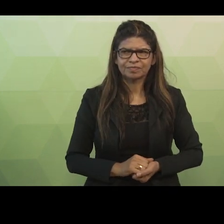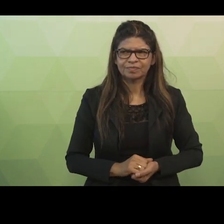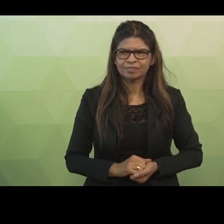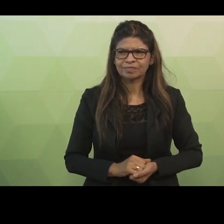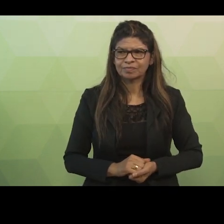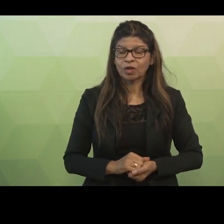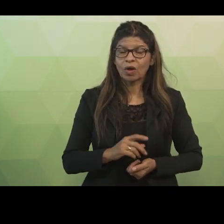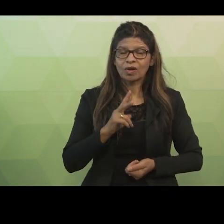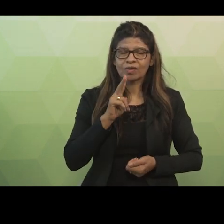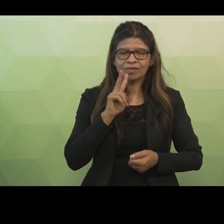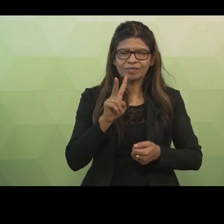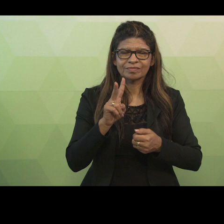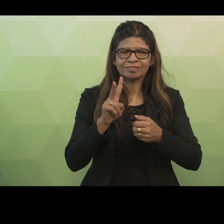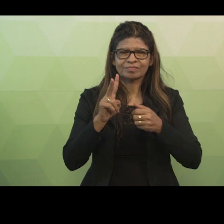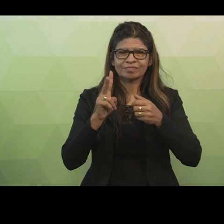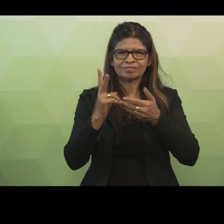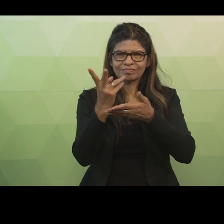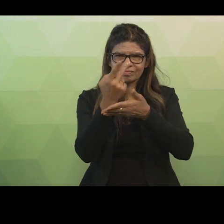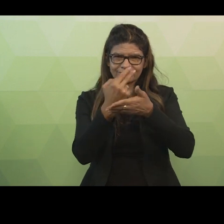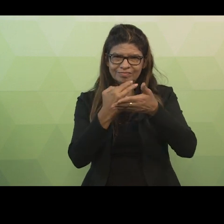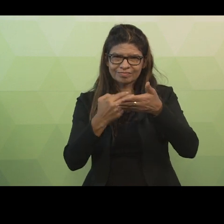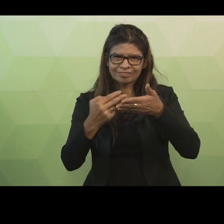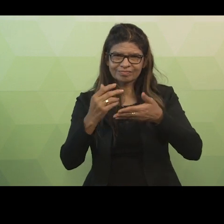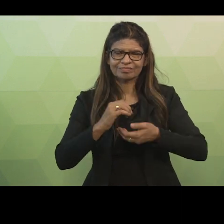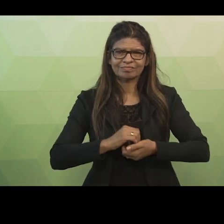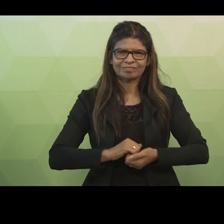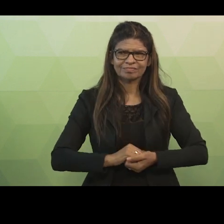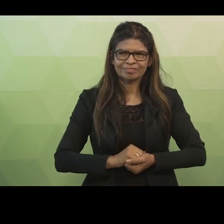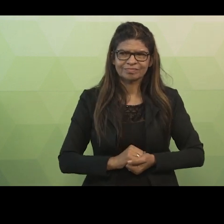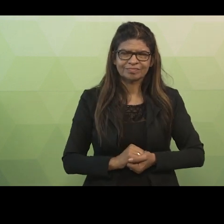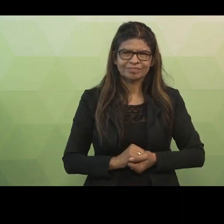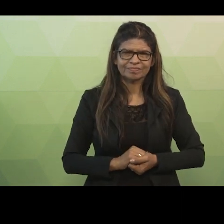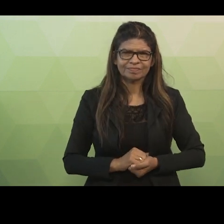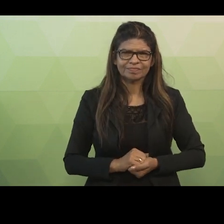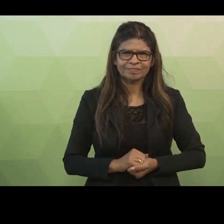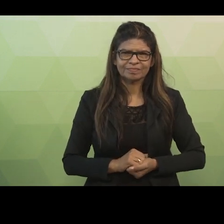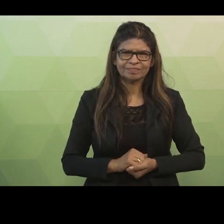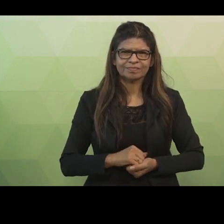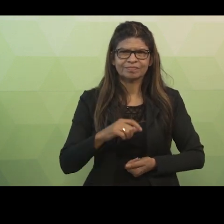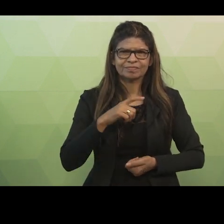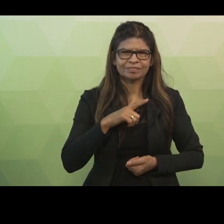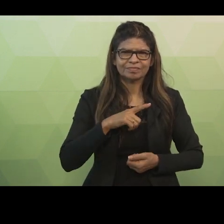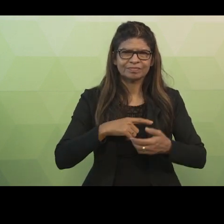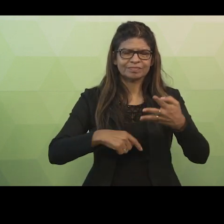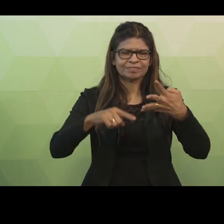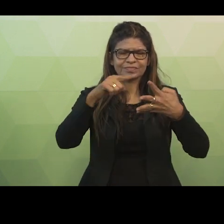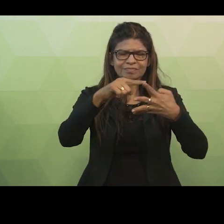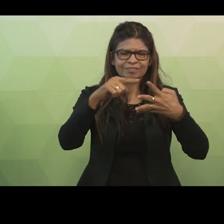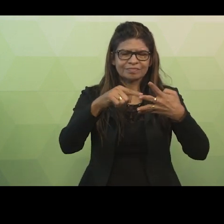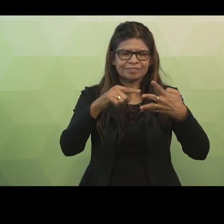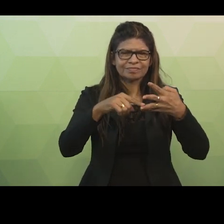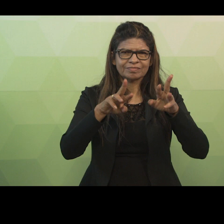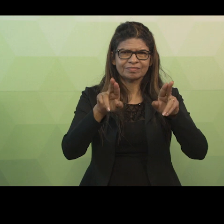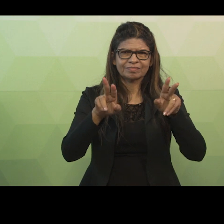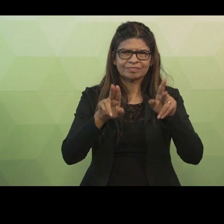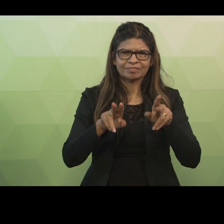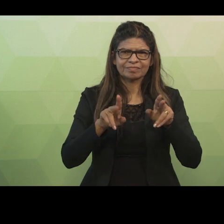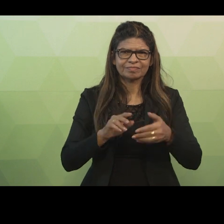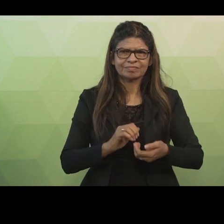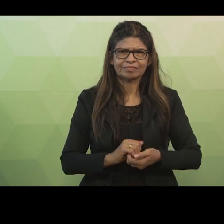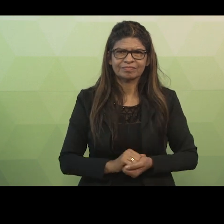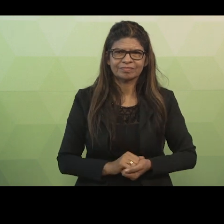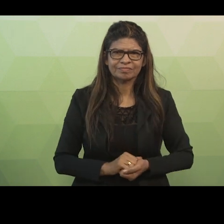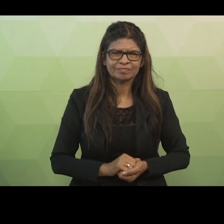Nesta figura, temos a representação gráfica desses diferentes tipos de mensagens. A linha contínua com a seta simples